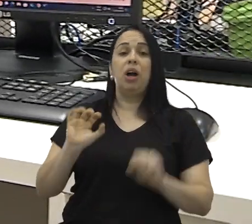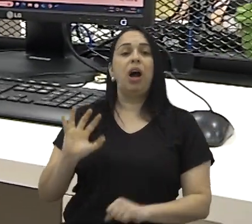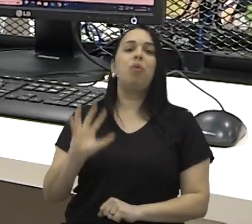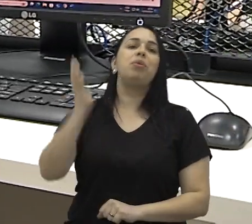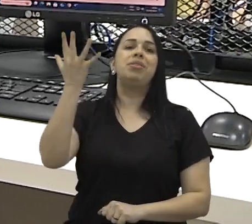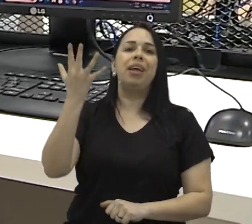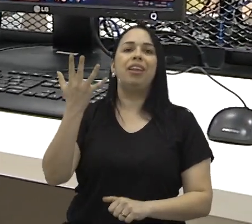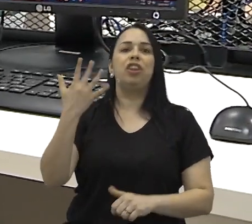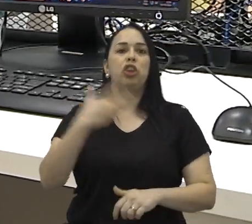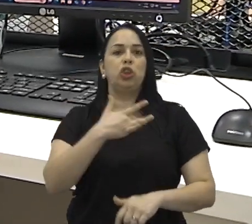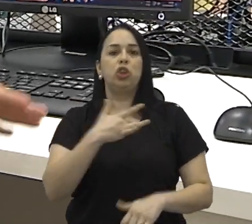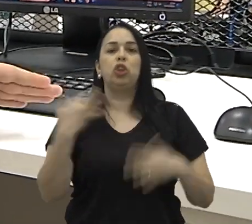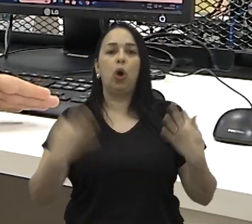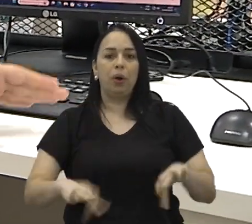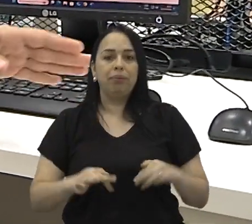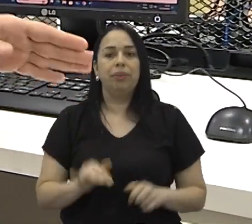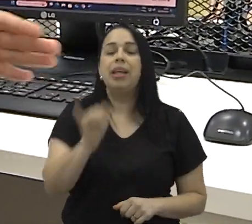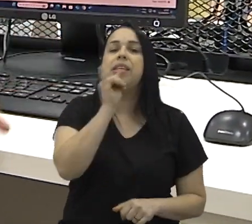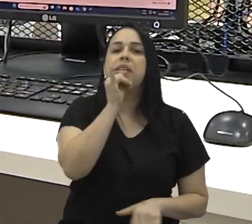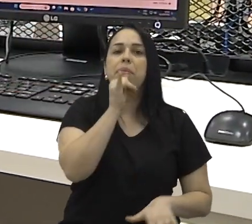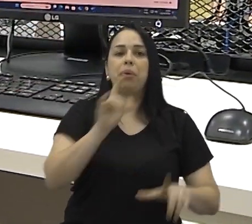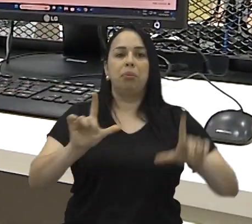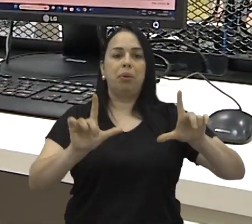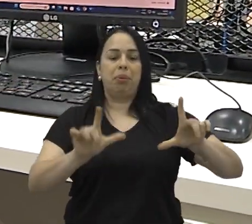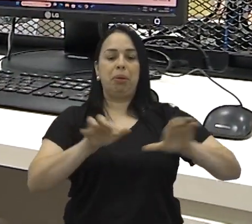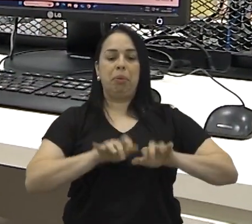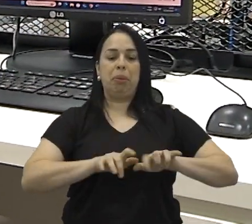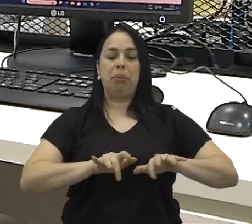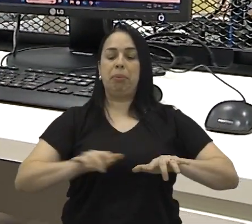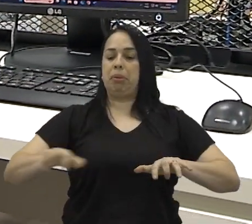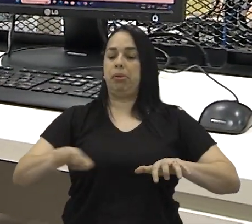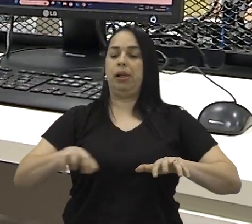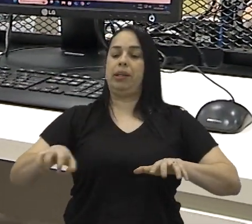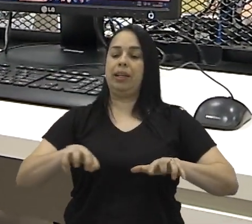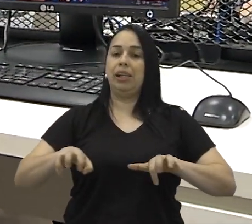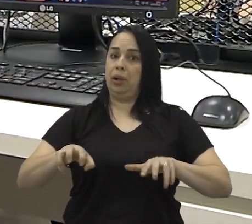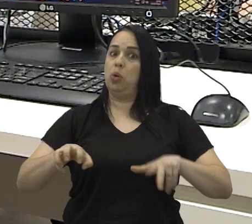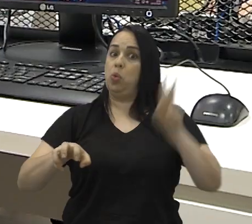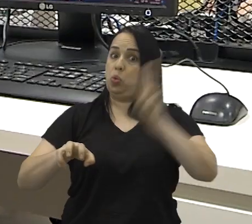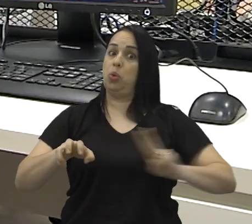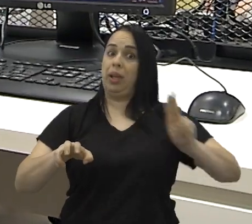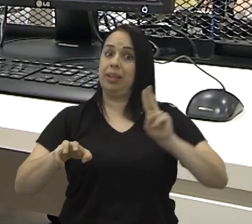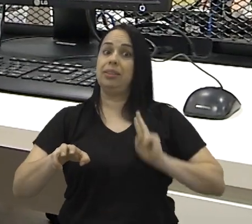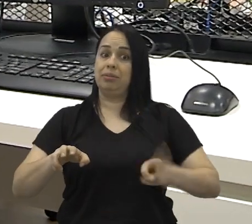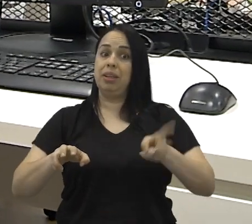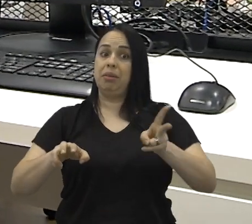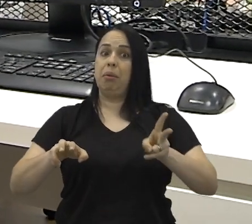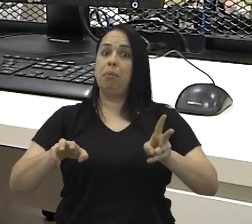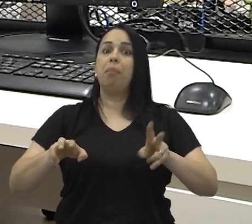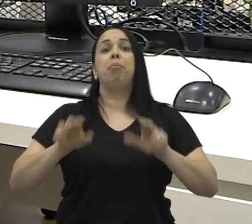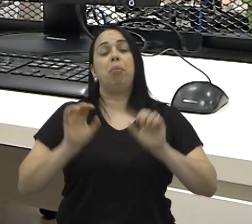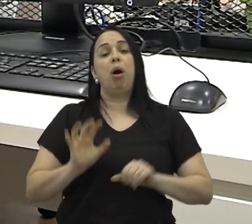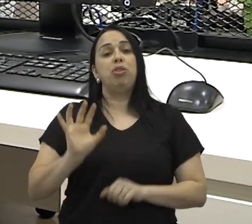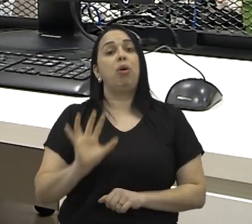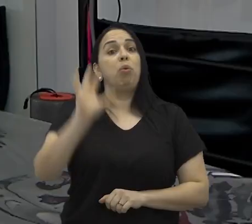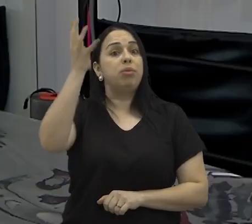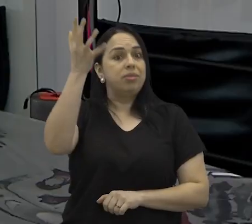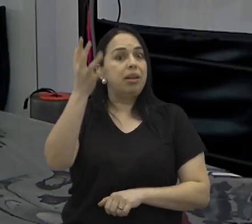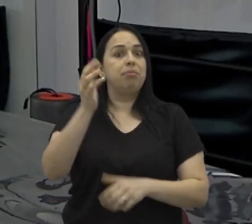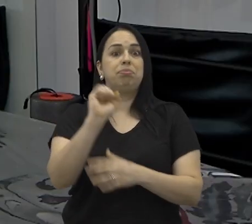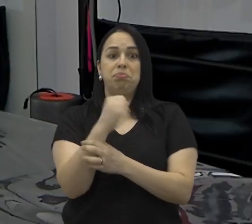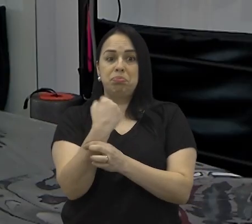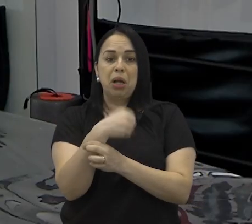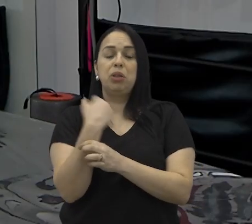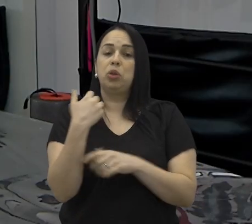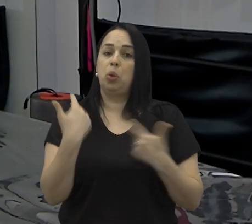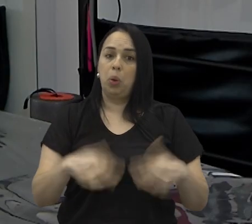lesões podem acontecer. O teclado e o mouse, por exemplo, usados de forma frequente, podem ser grandes vilões. O